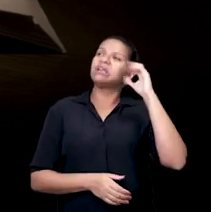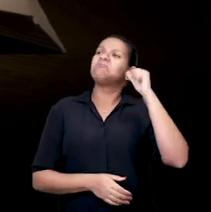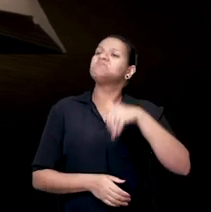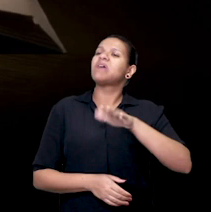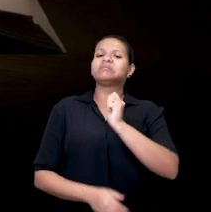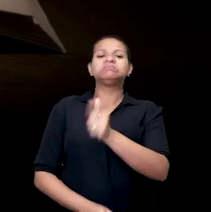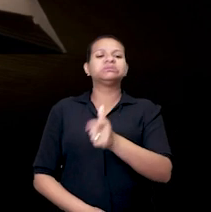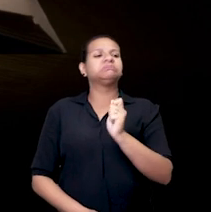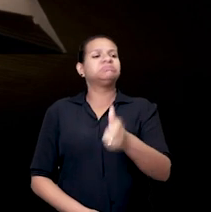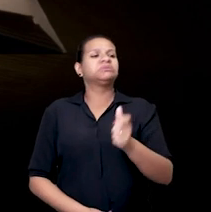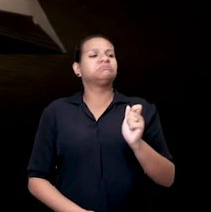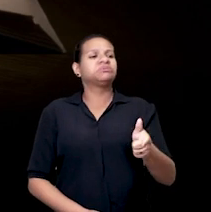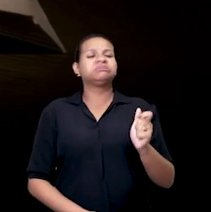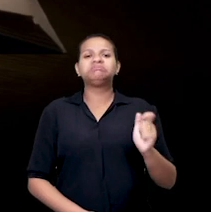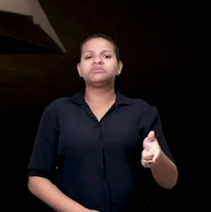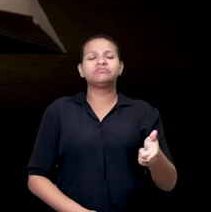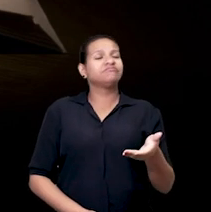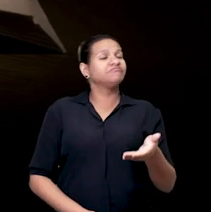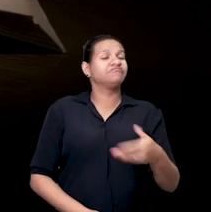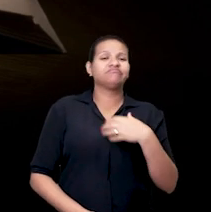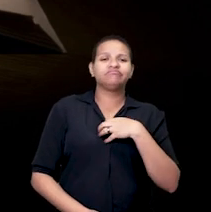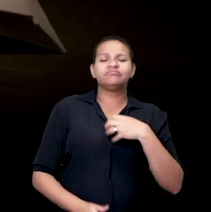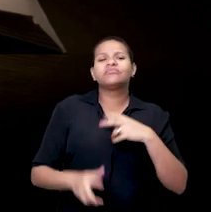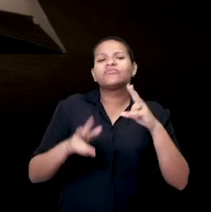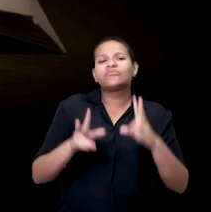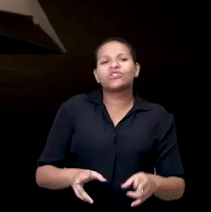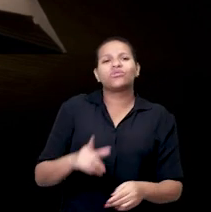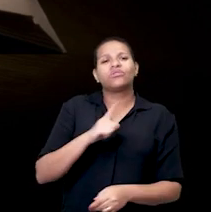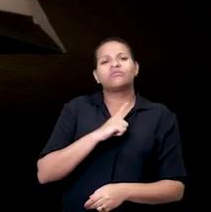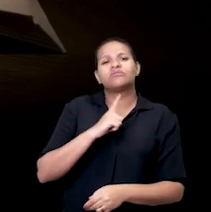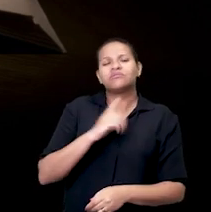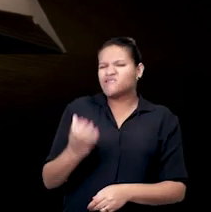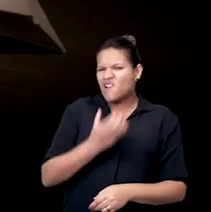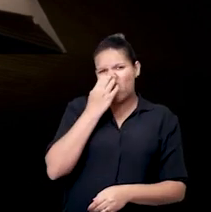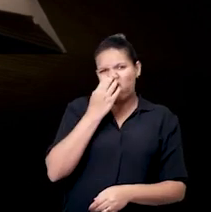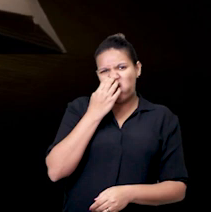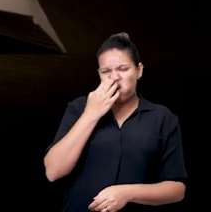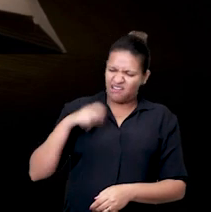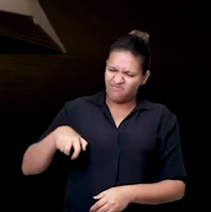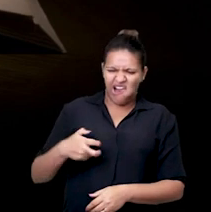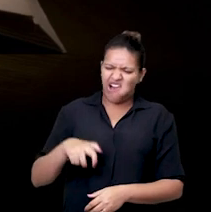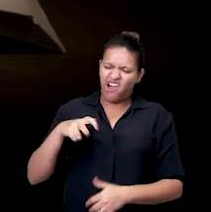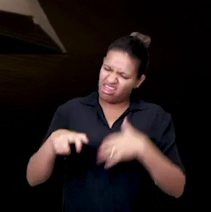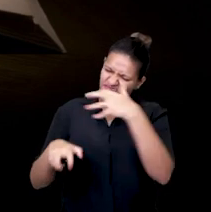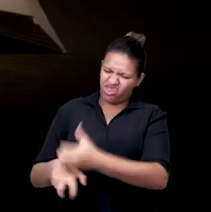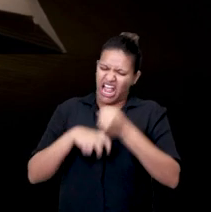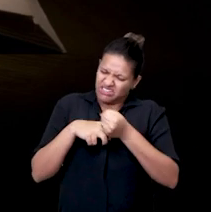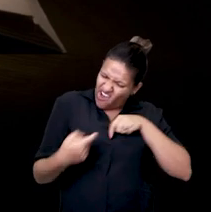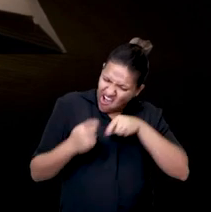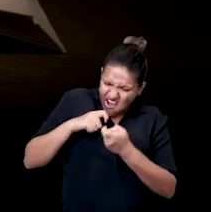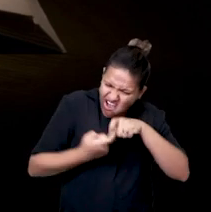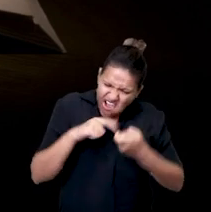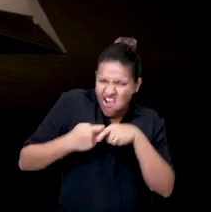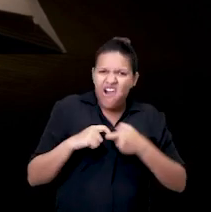prudência. É pegar pelas orelhas um cão que passa a envolver-se num debate que não interessa. Um louco